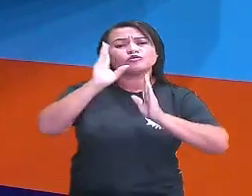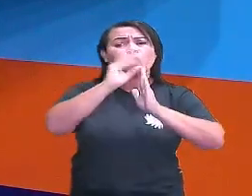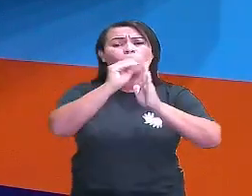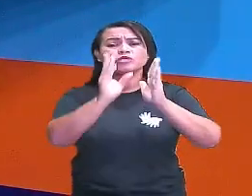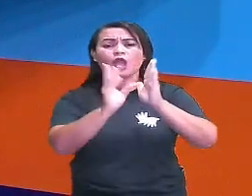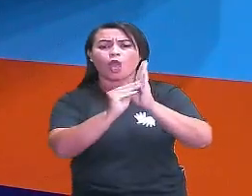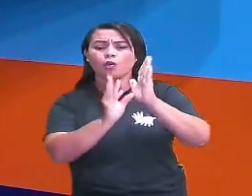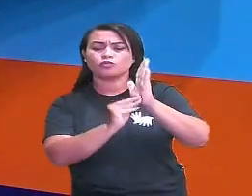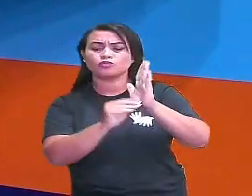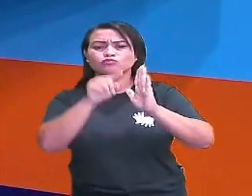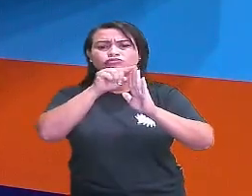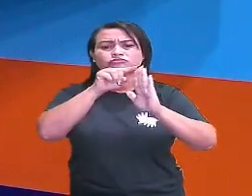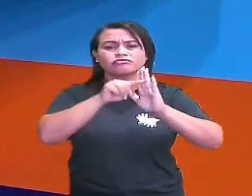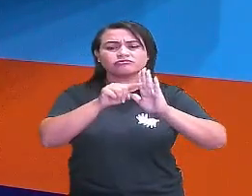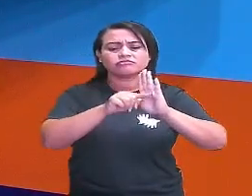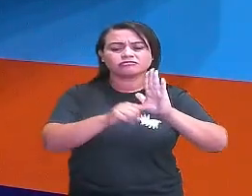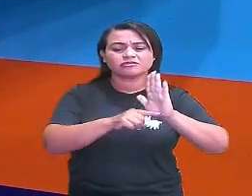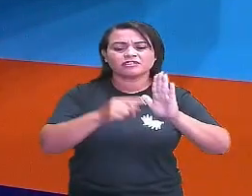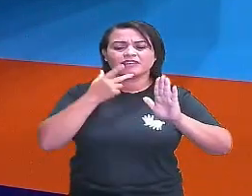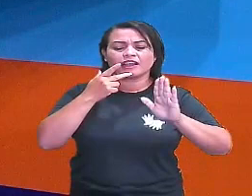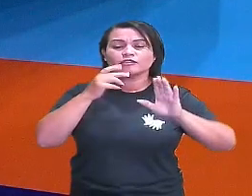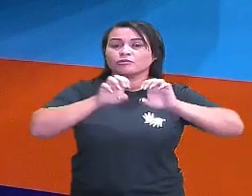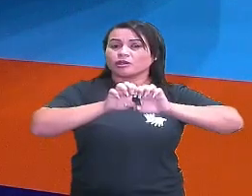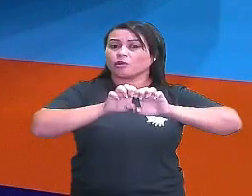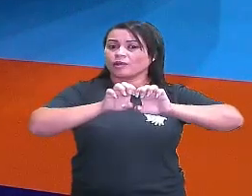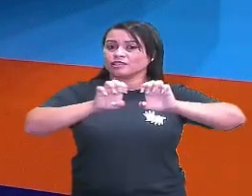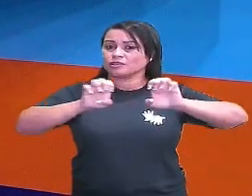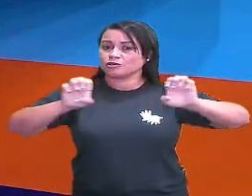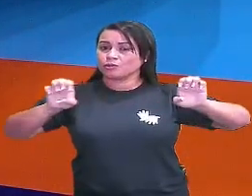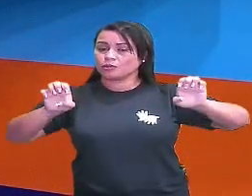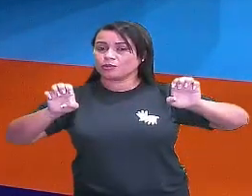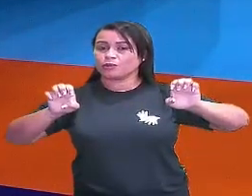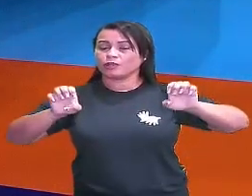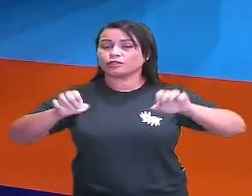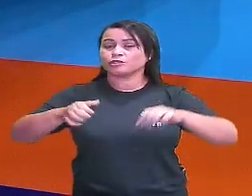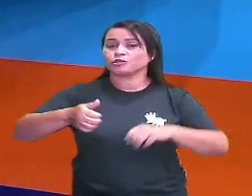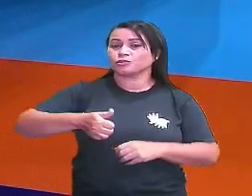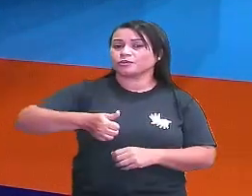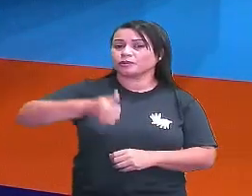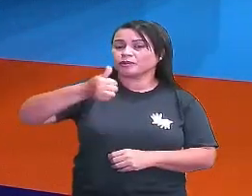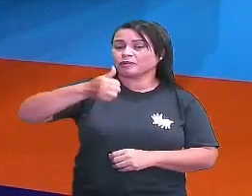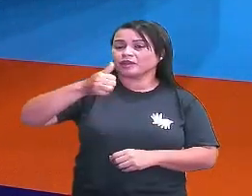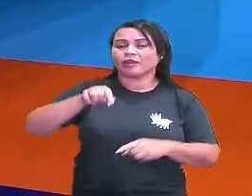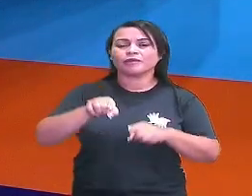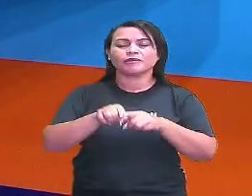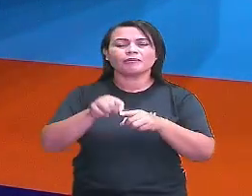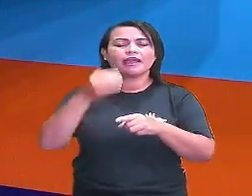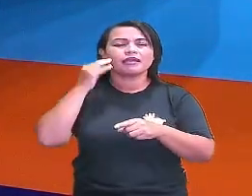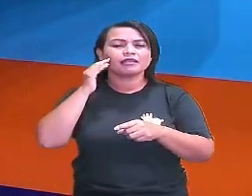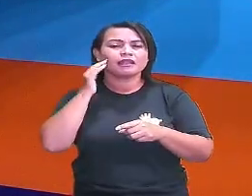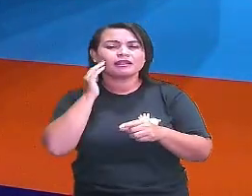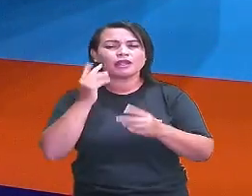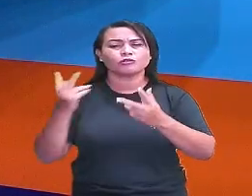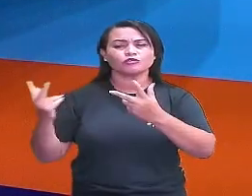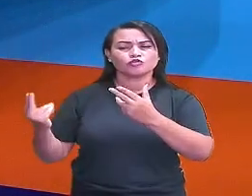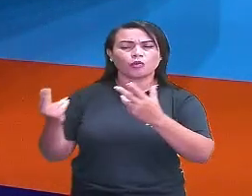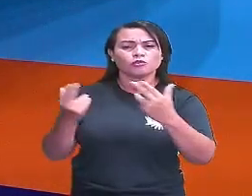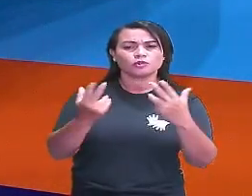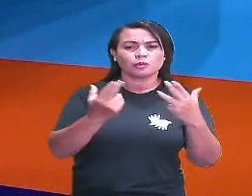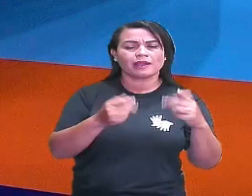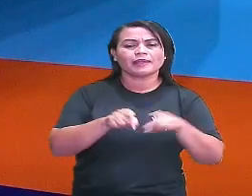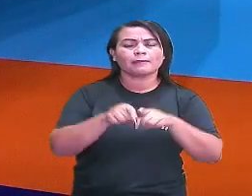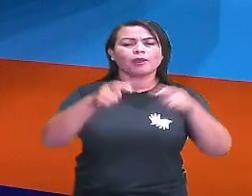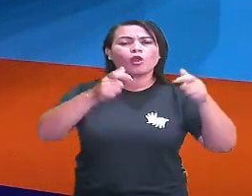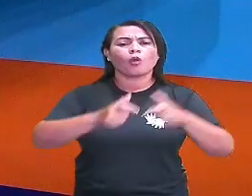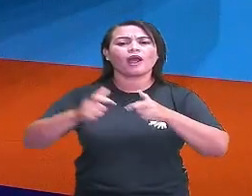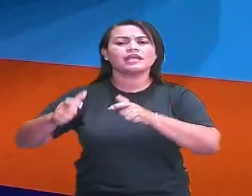conteúdos equações polinomiais do primeiro grau, interpretação da ideia de par ordenado, localização